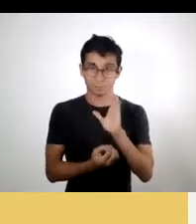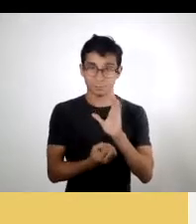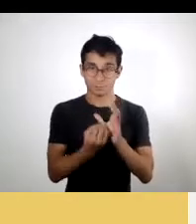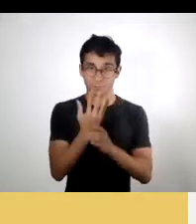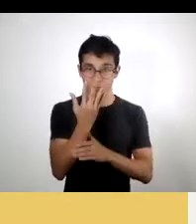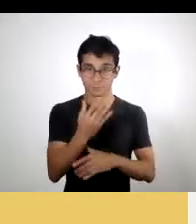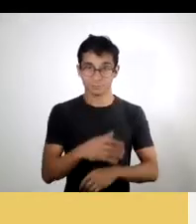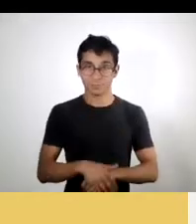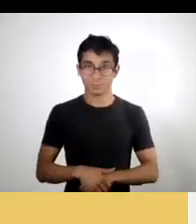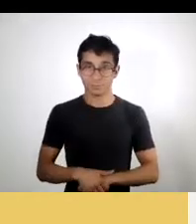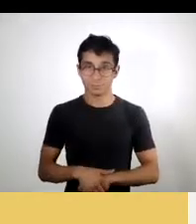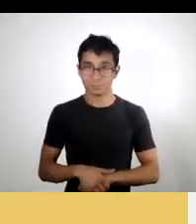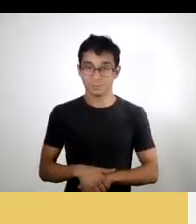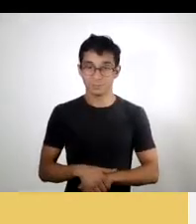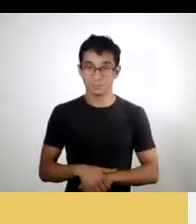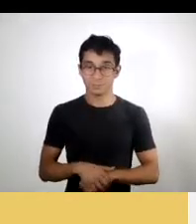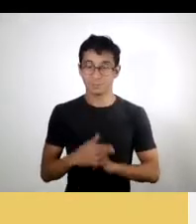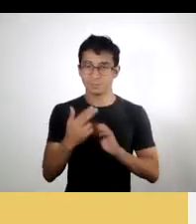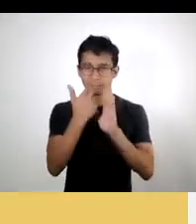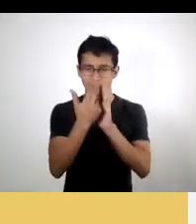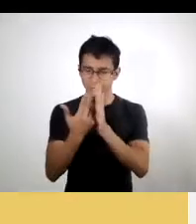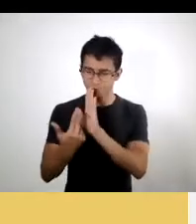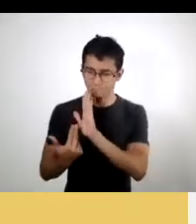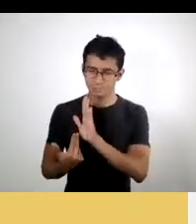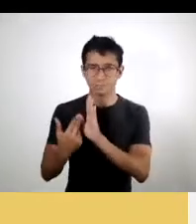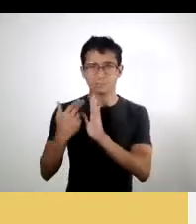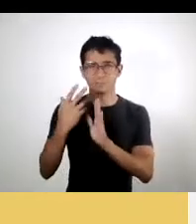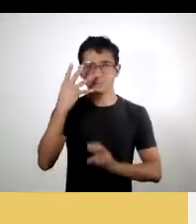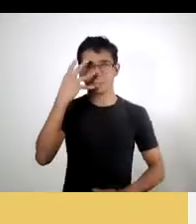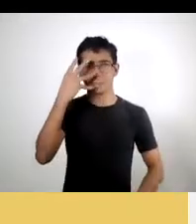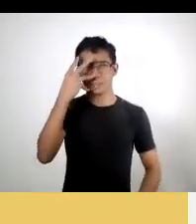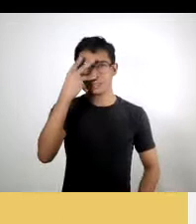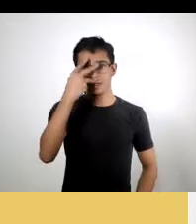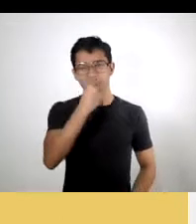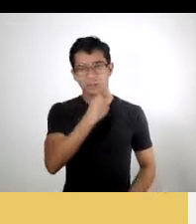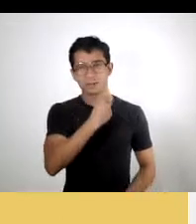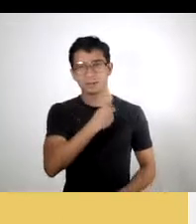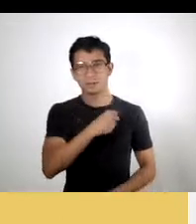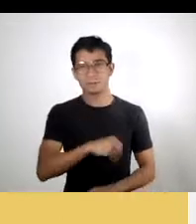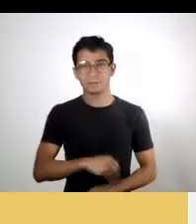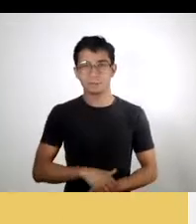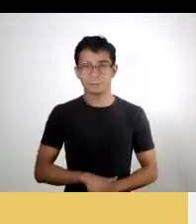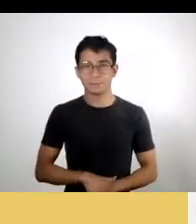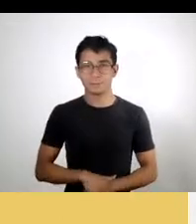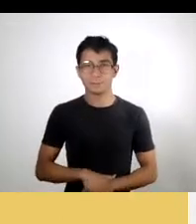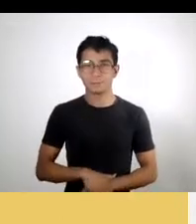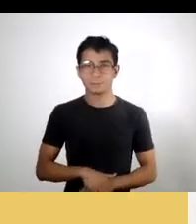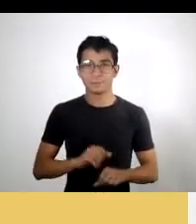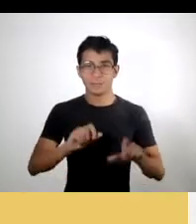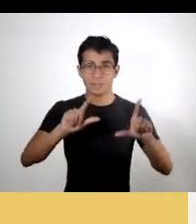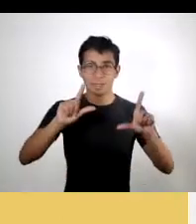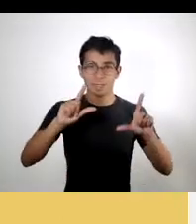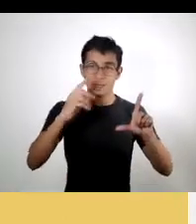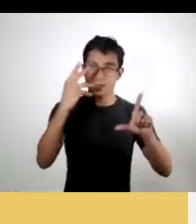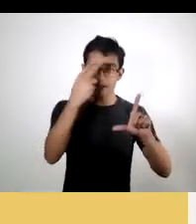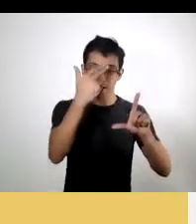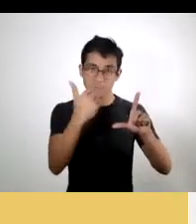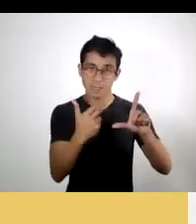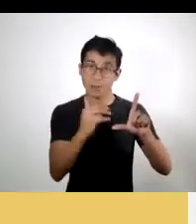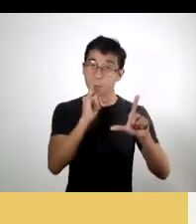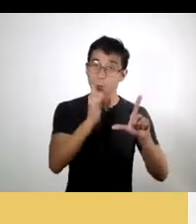conhecerem. Lindas, lindas, lindas ilustrações que contam essa história também através da